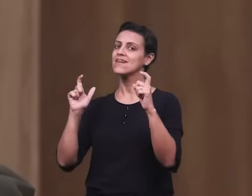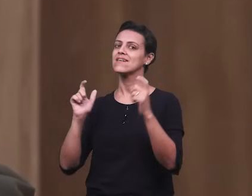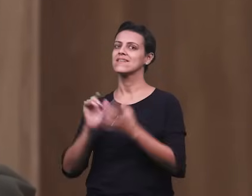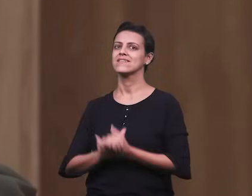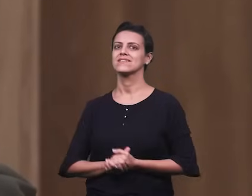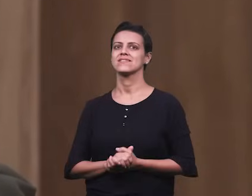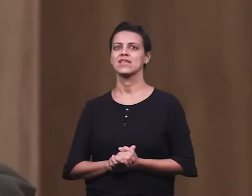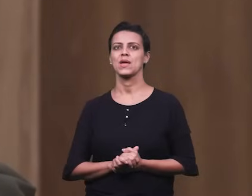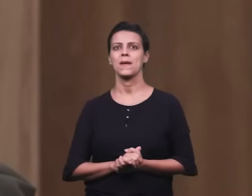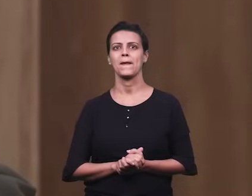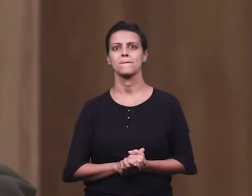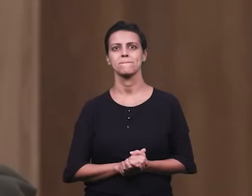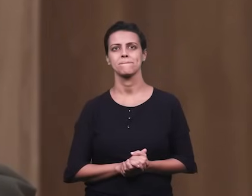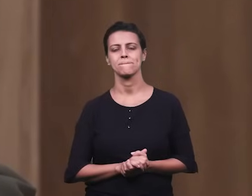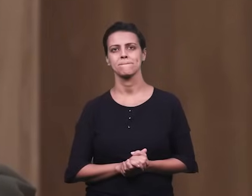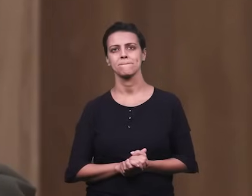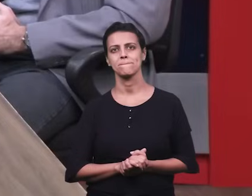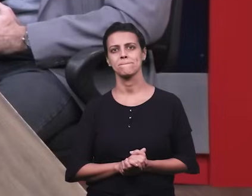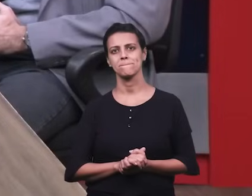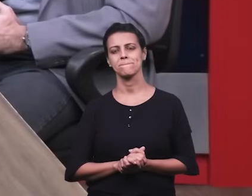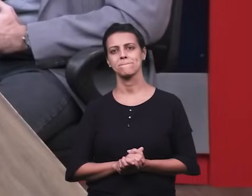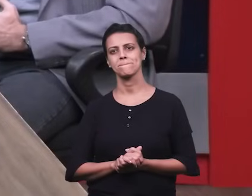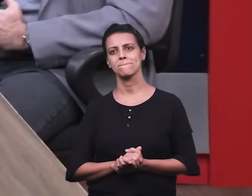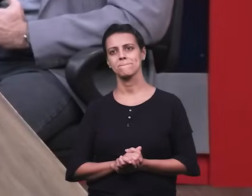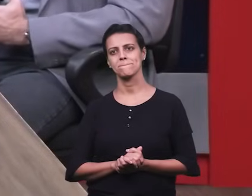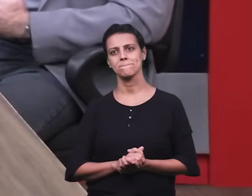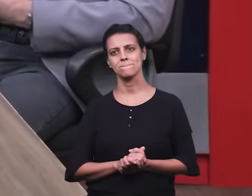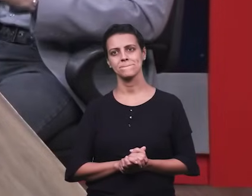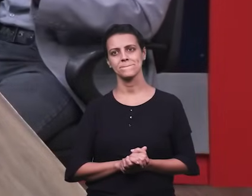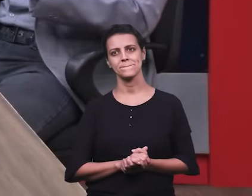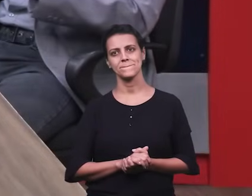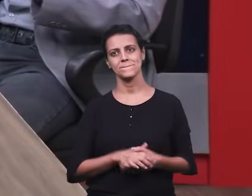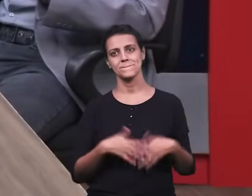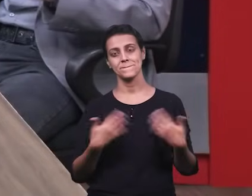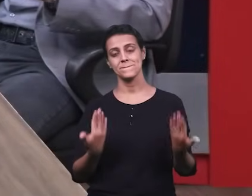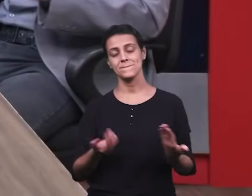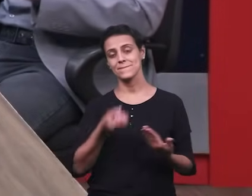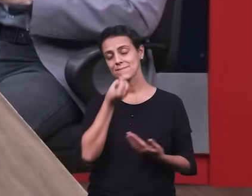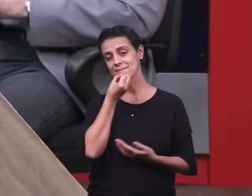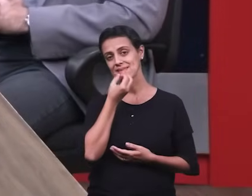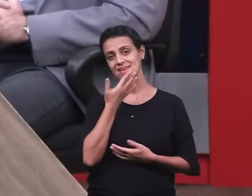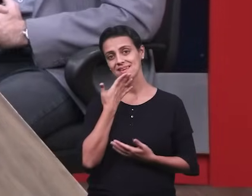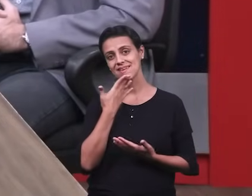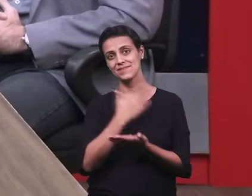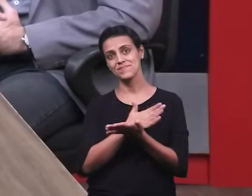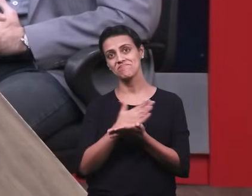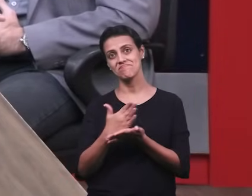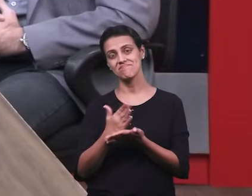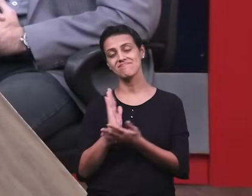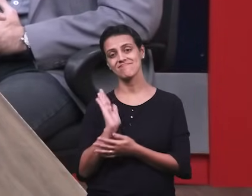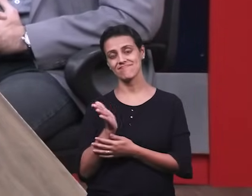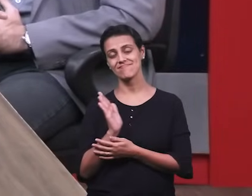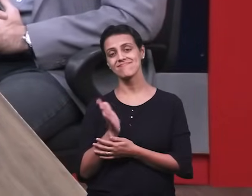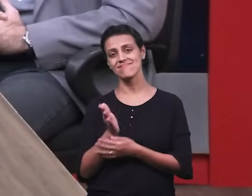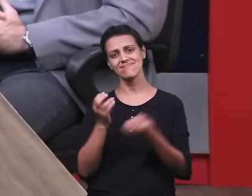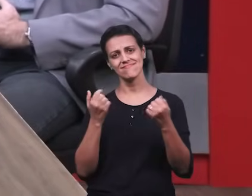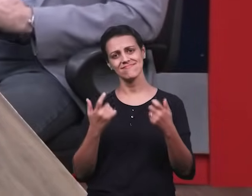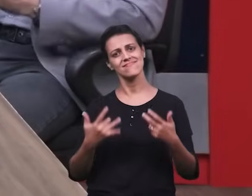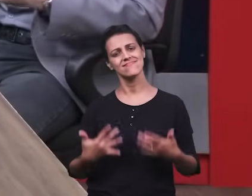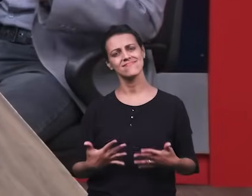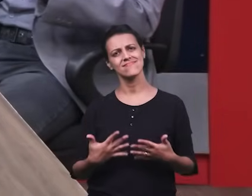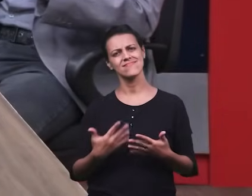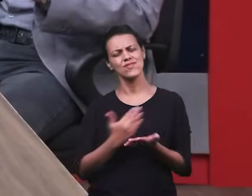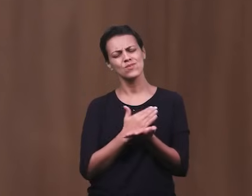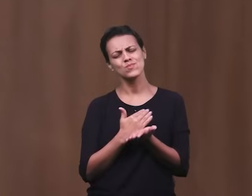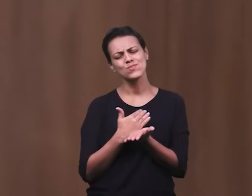Senhor. Maravilha, maravilha. Bem, como nós mencionamos no início, este é um episódio,